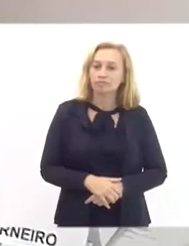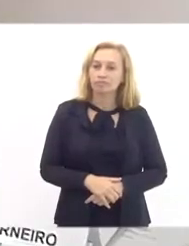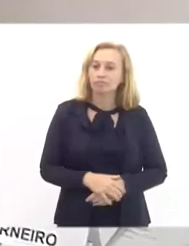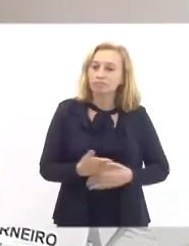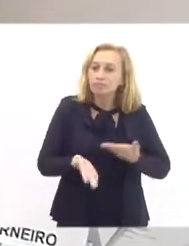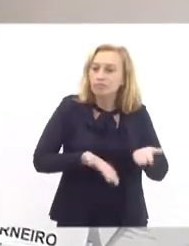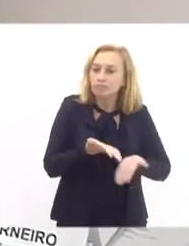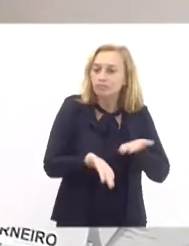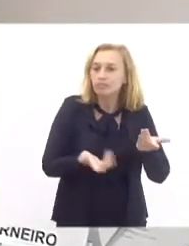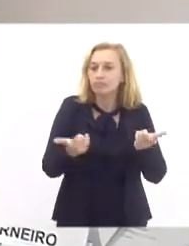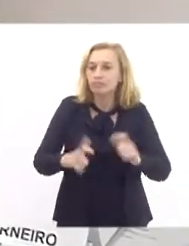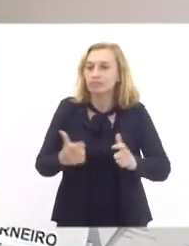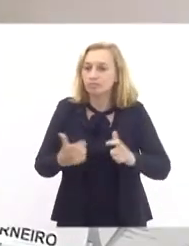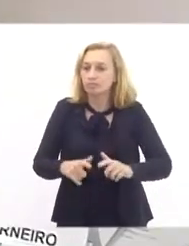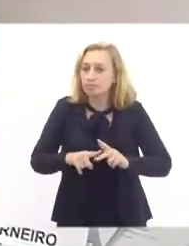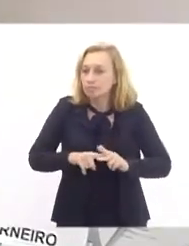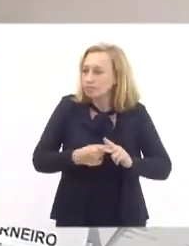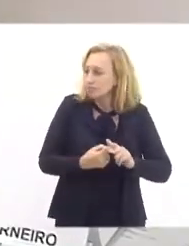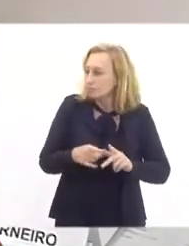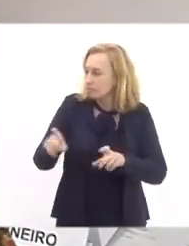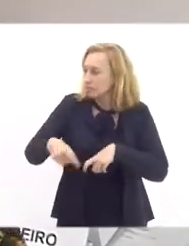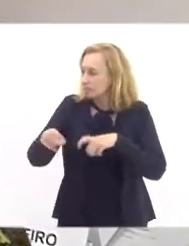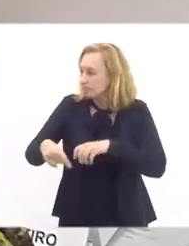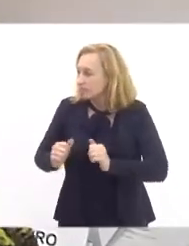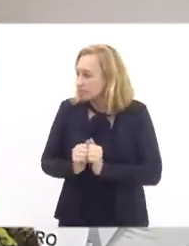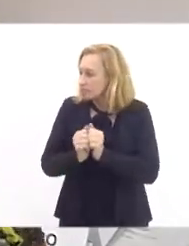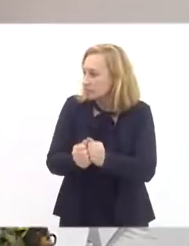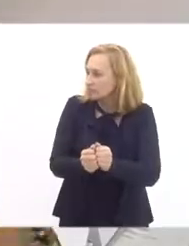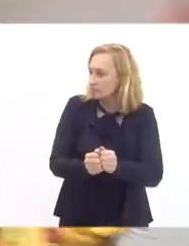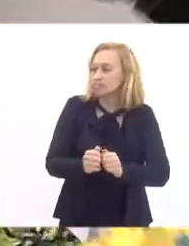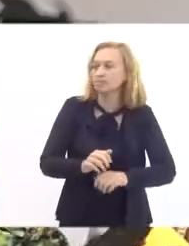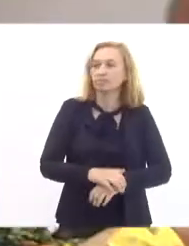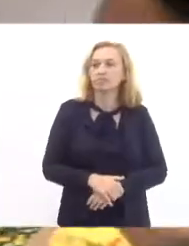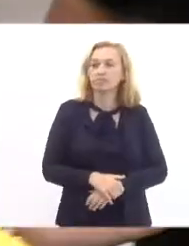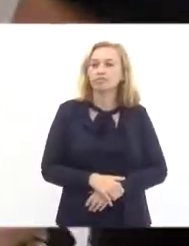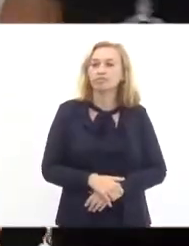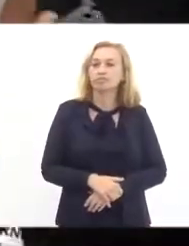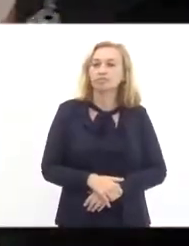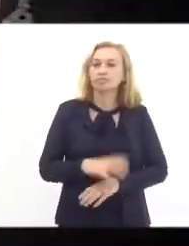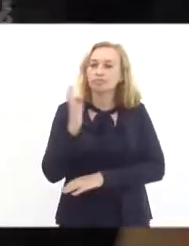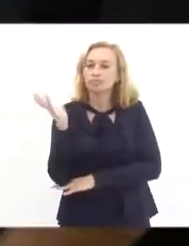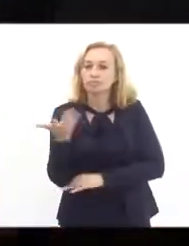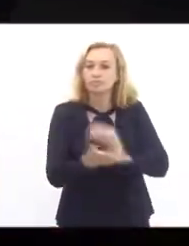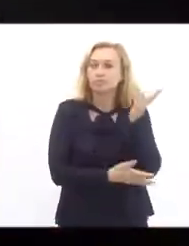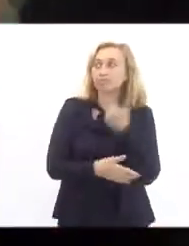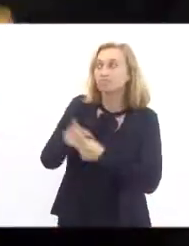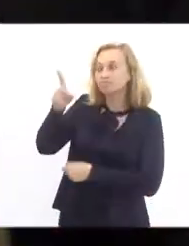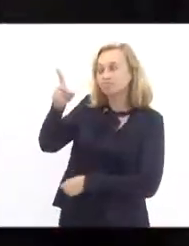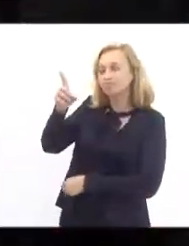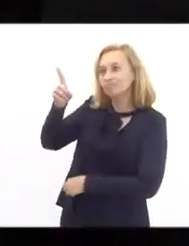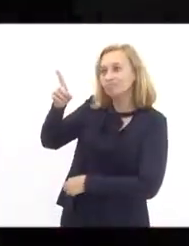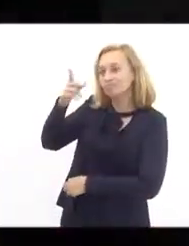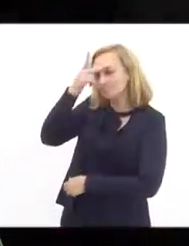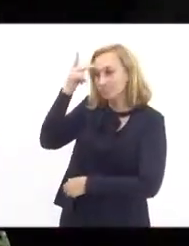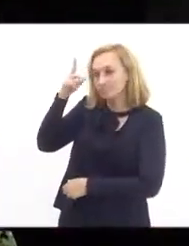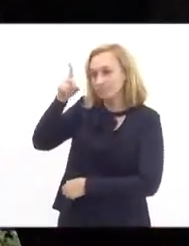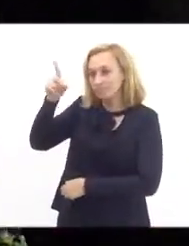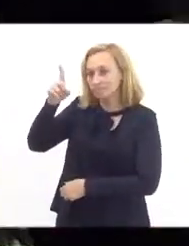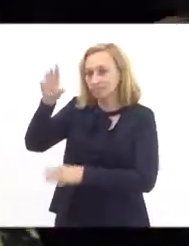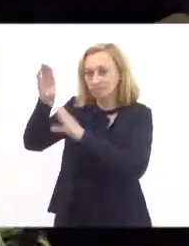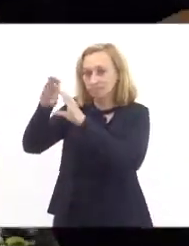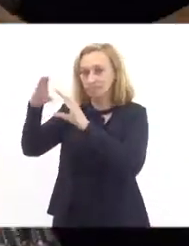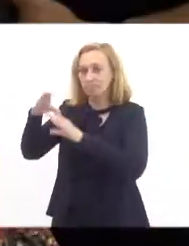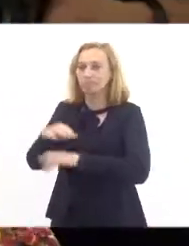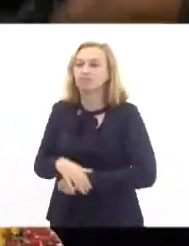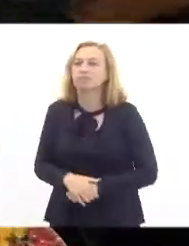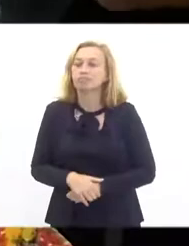lazer, a manutenção da fazenda junto à preservação do meio ambiente, eu acho que alguém lá de cima conspirou a favor, como diz